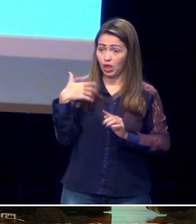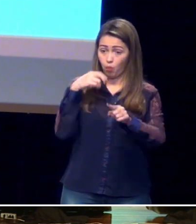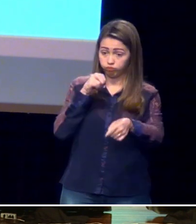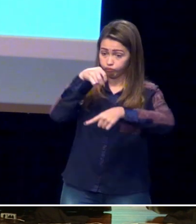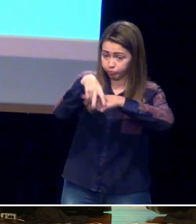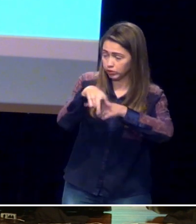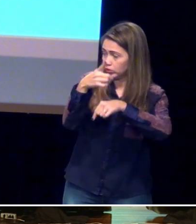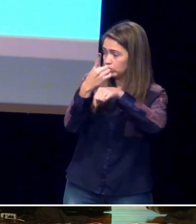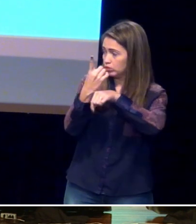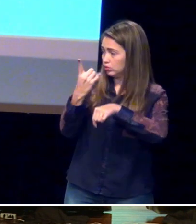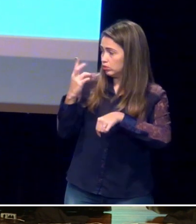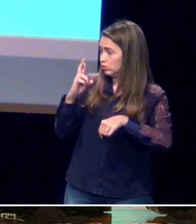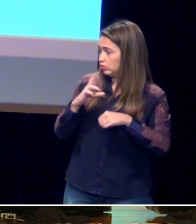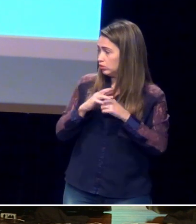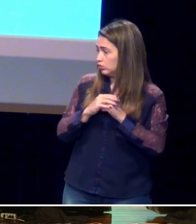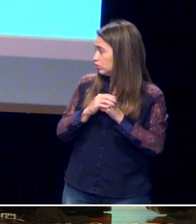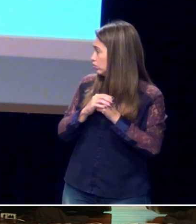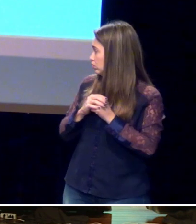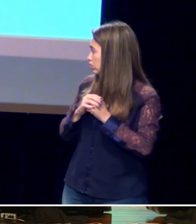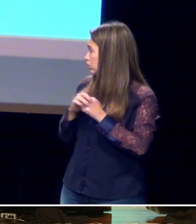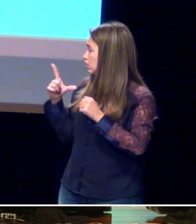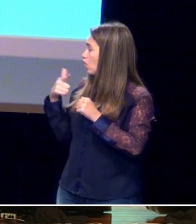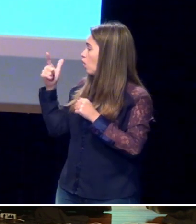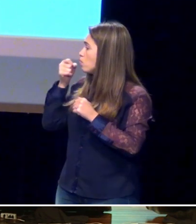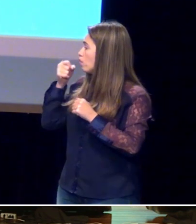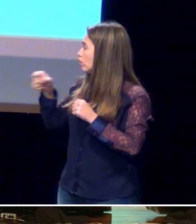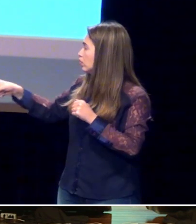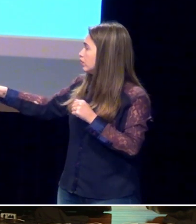no doutorado, eu